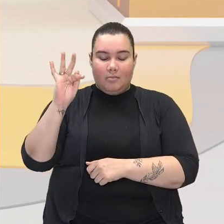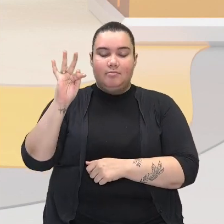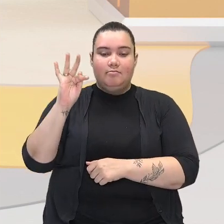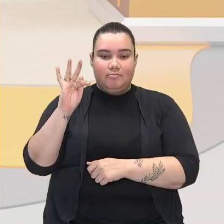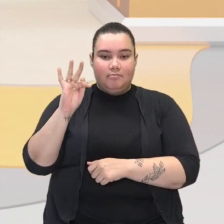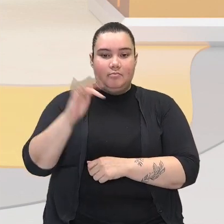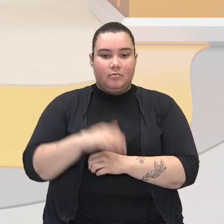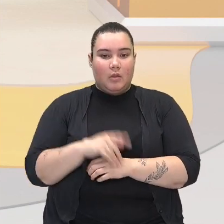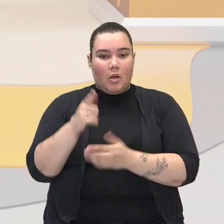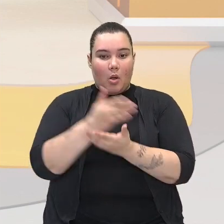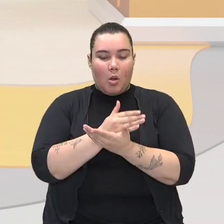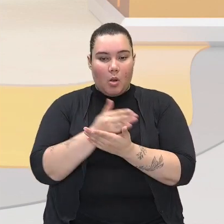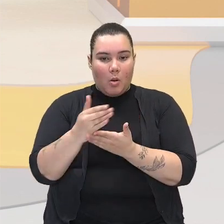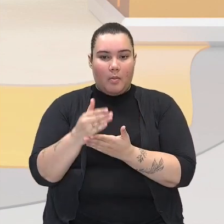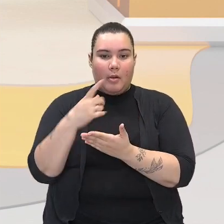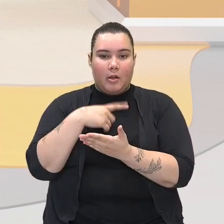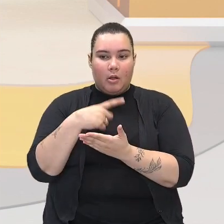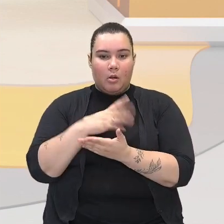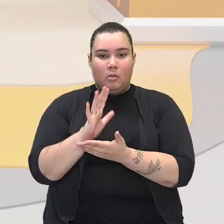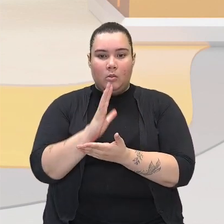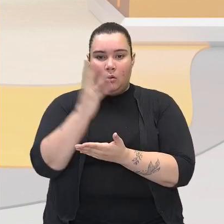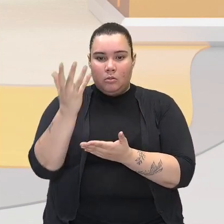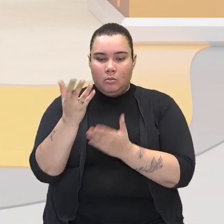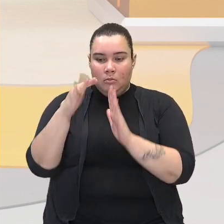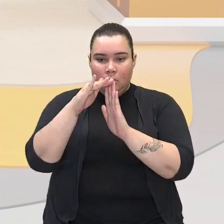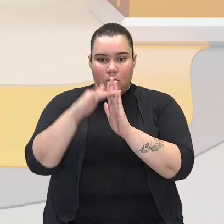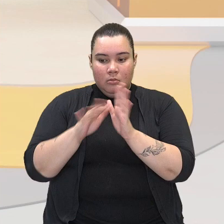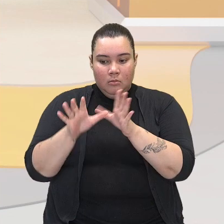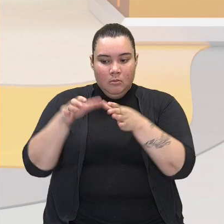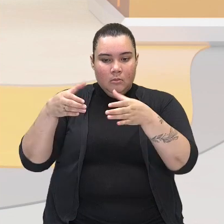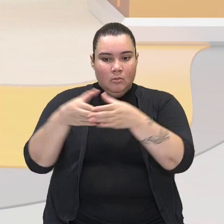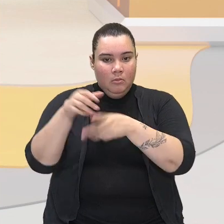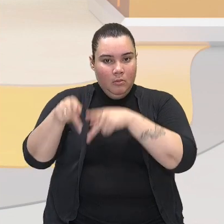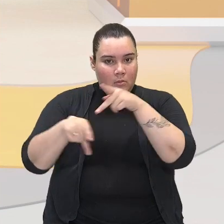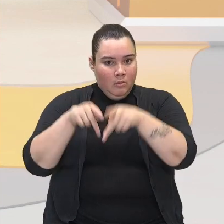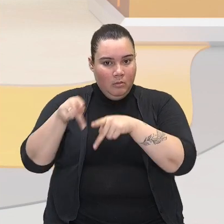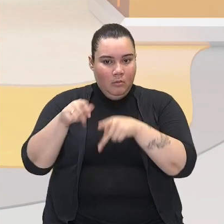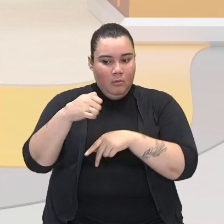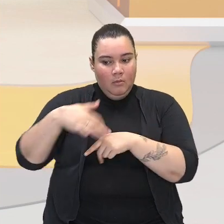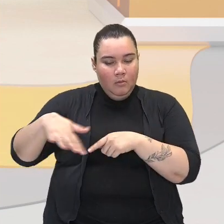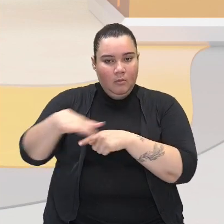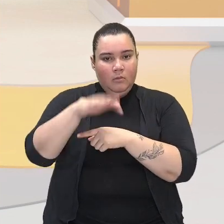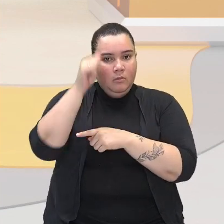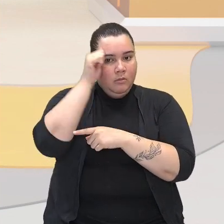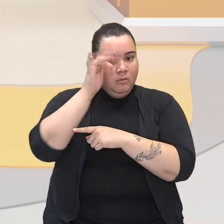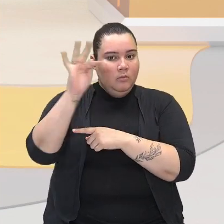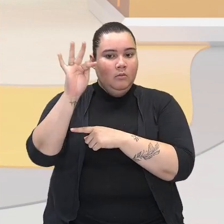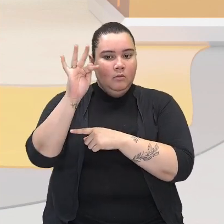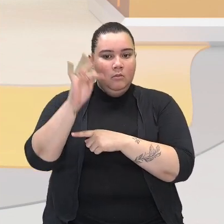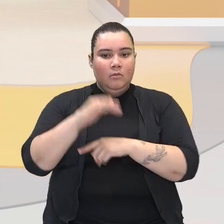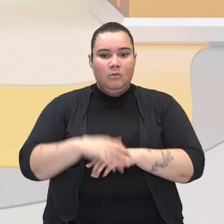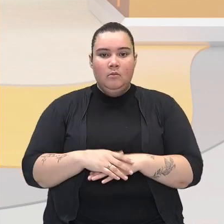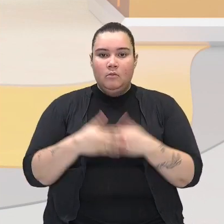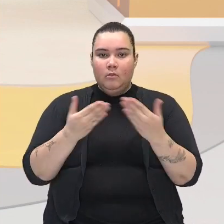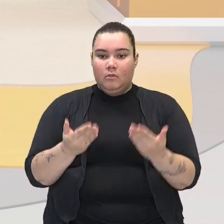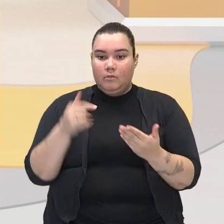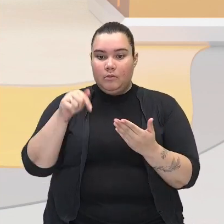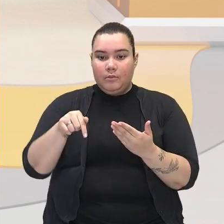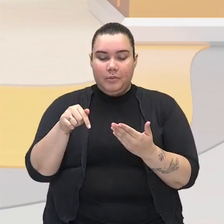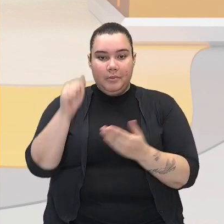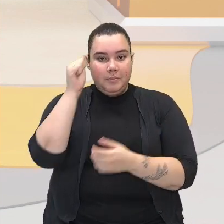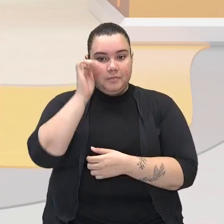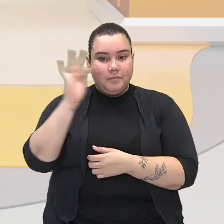em que eles estabelecem feitorias, estabelecem suas colônias ali na costa africana. E essa escravidão, ela